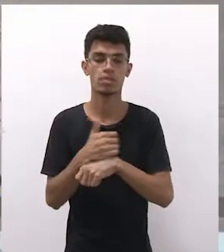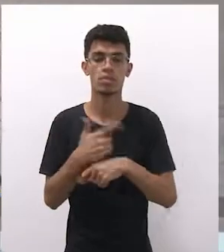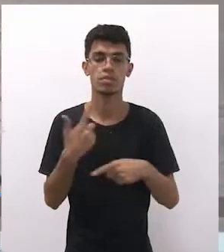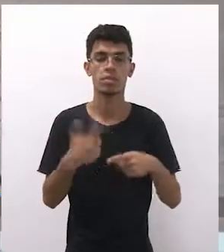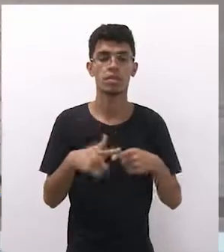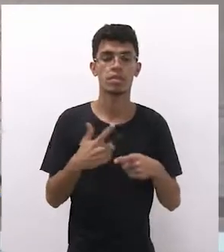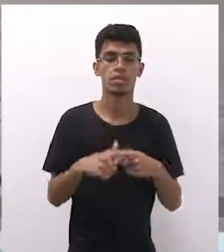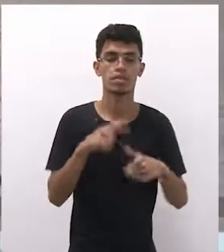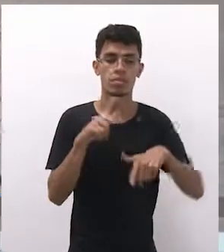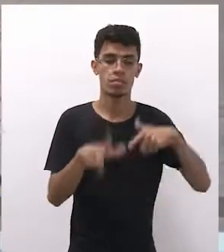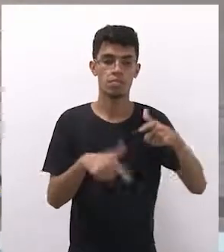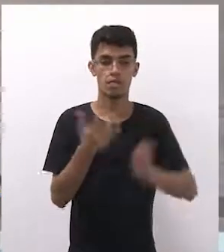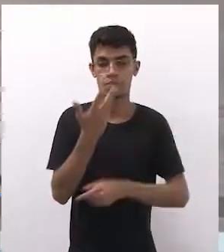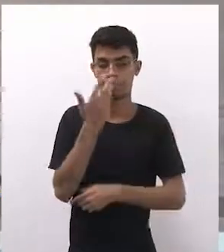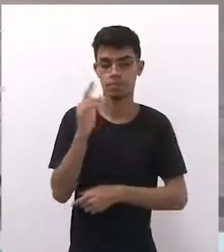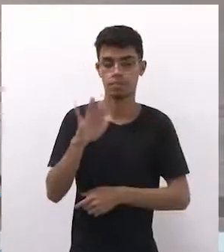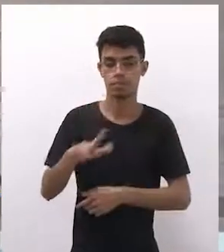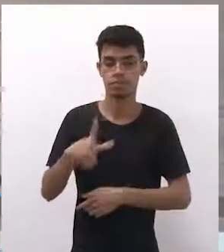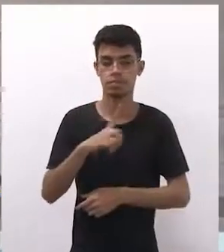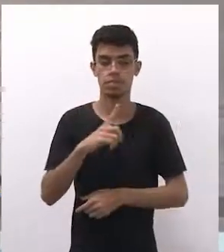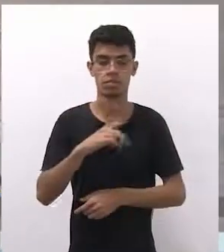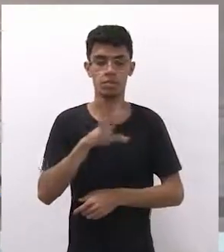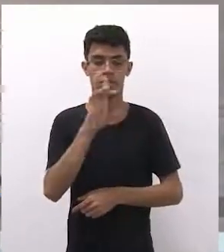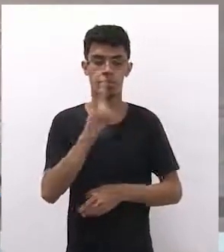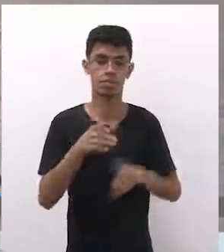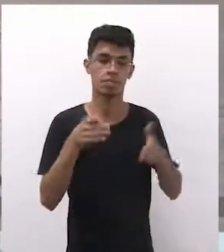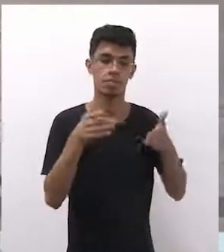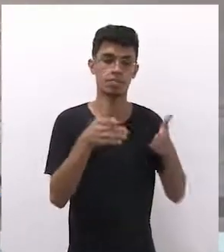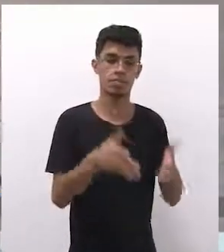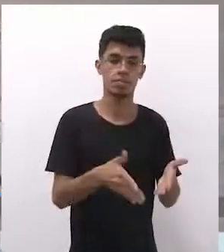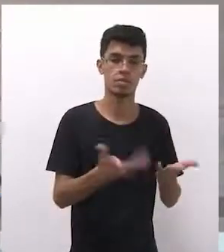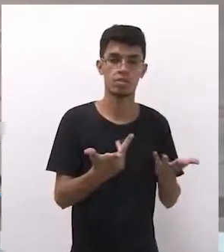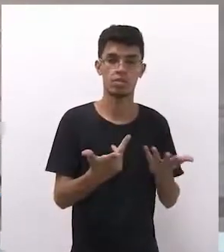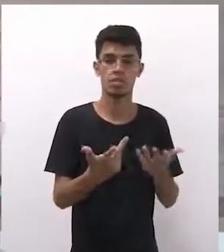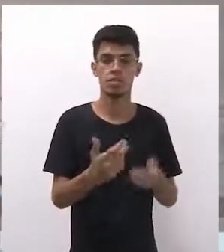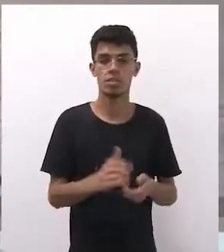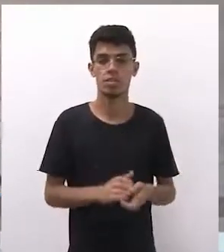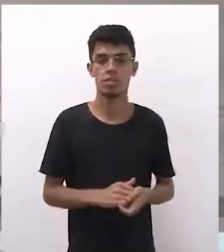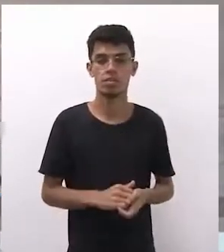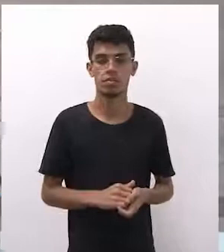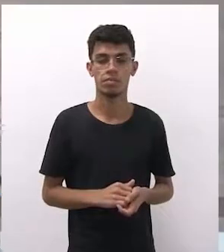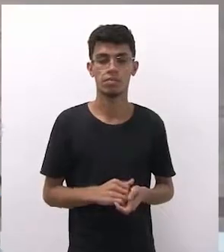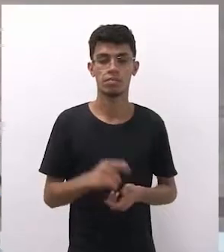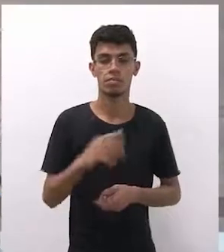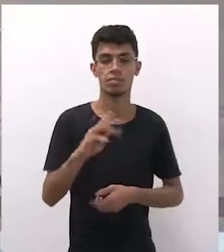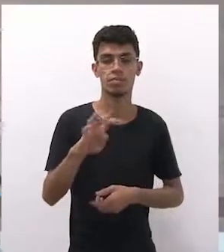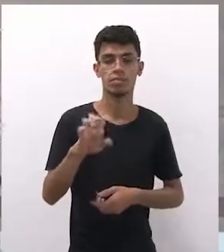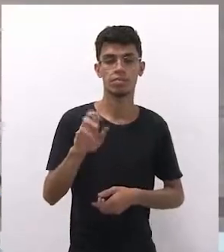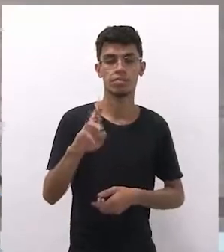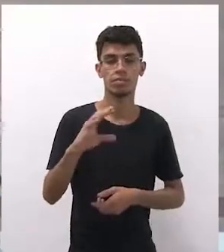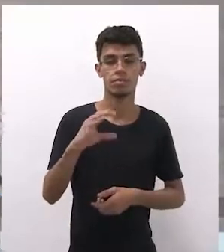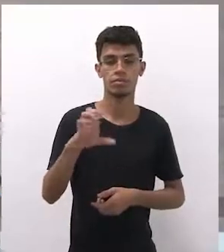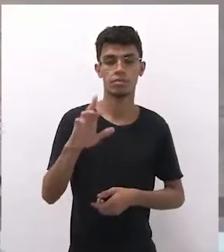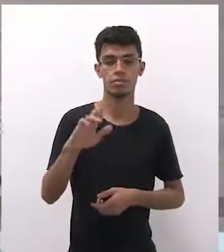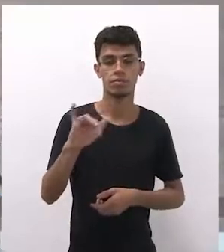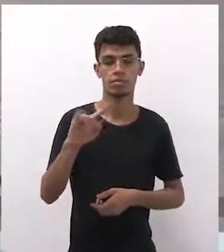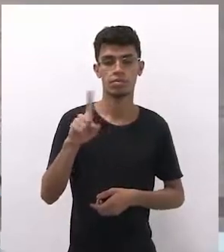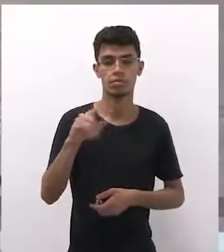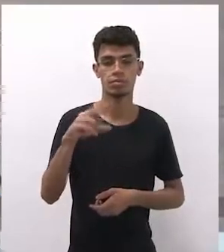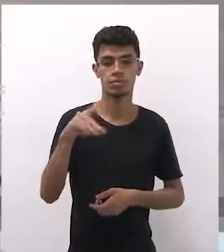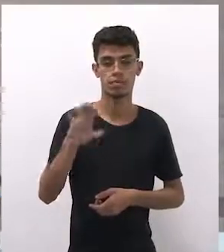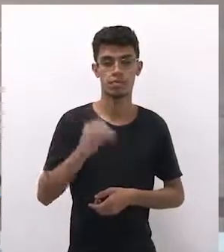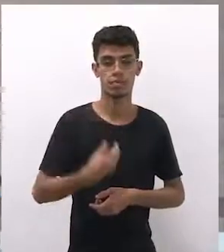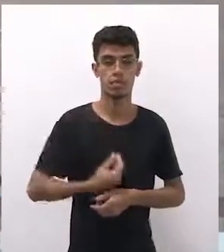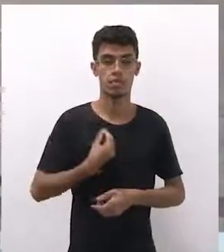infantil ele tem uma vinculação direta com essa precarização das relações de trabalho, com a terceirização, e isso que a gente está vivendo na